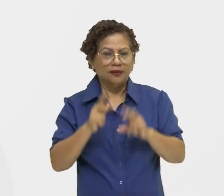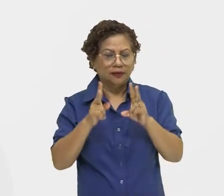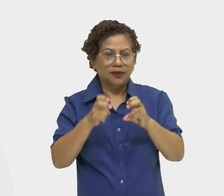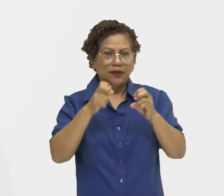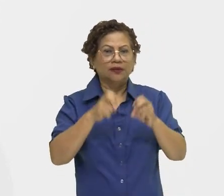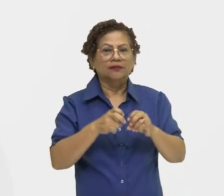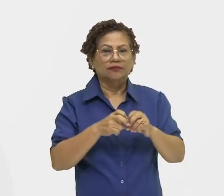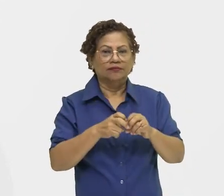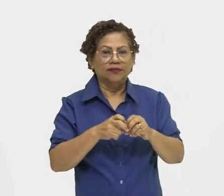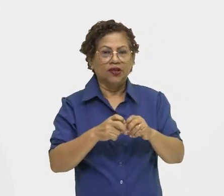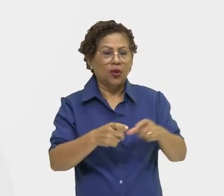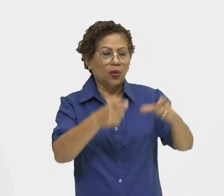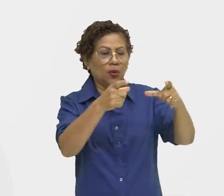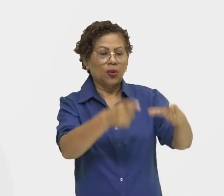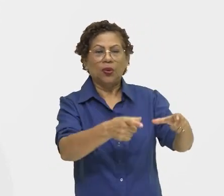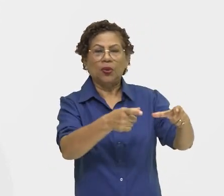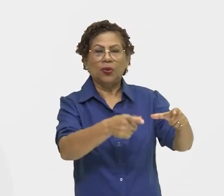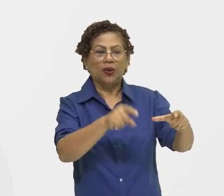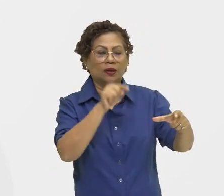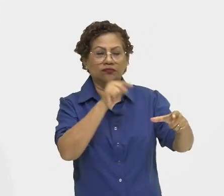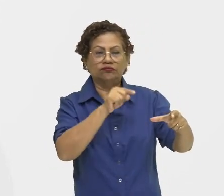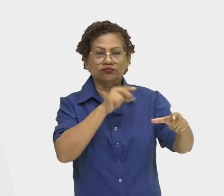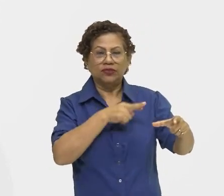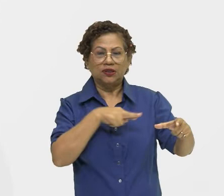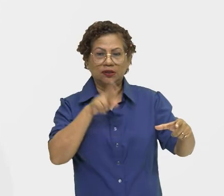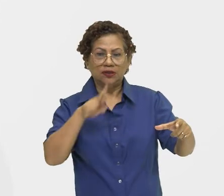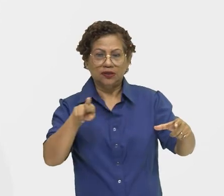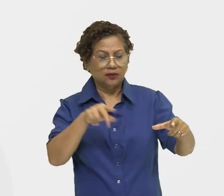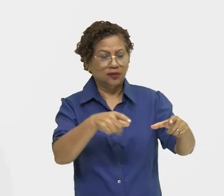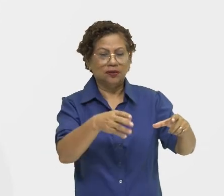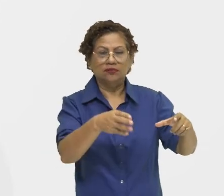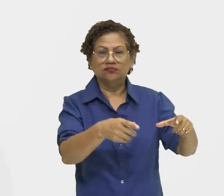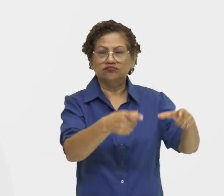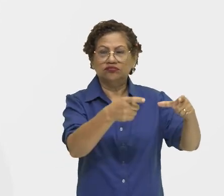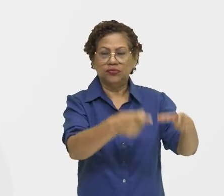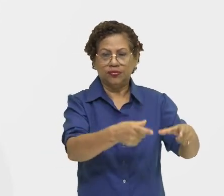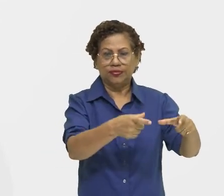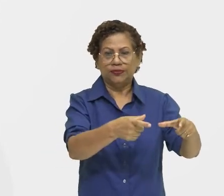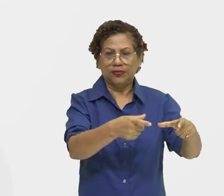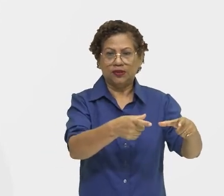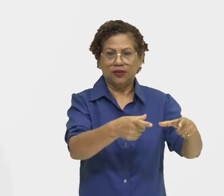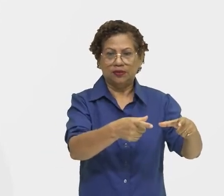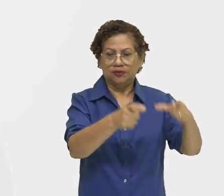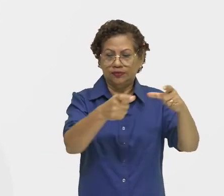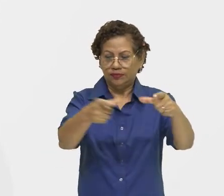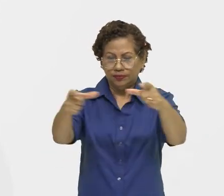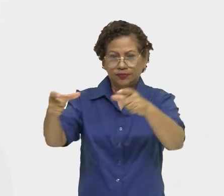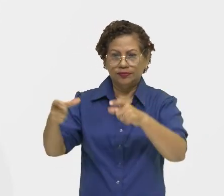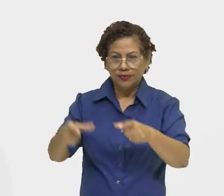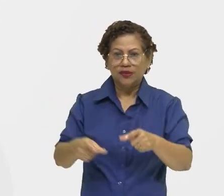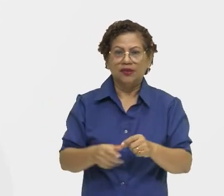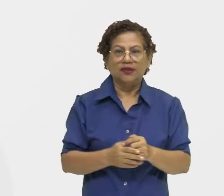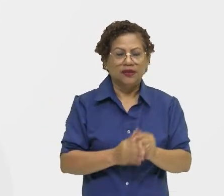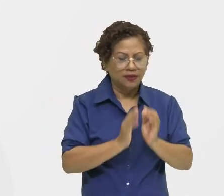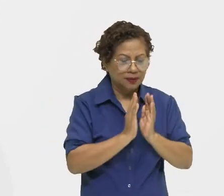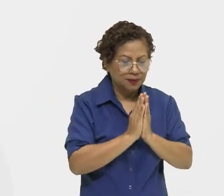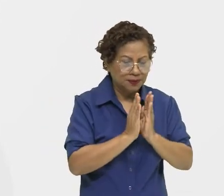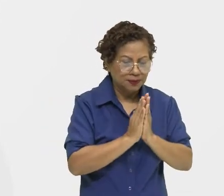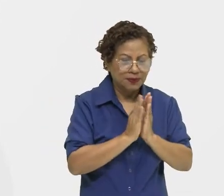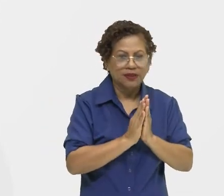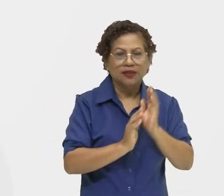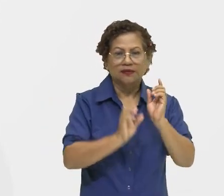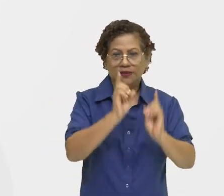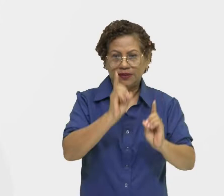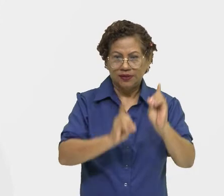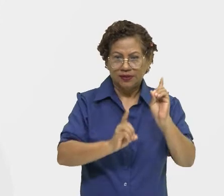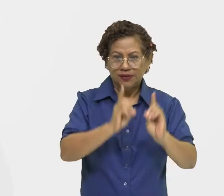templos, geralmente locais onde se realizavam diversas celebrações e cultos aos deuses, da qual se destaca